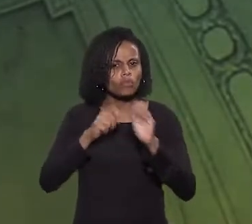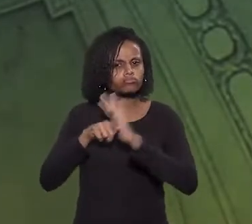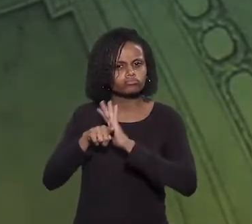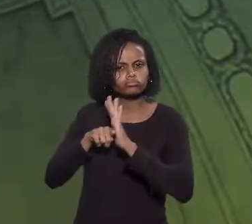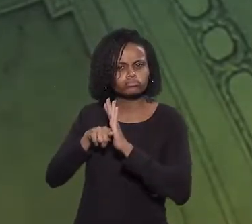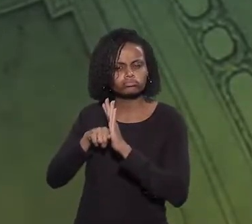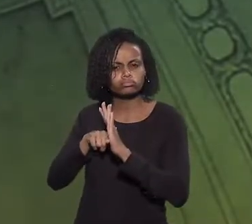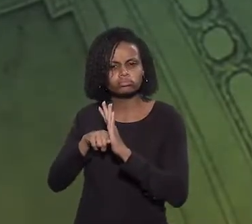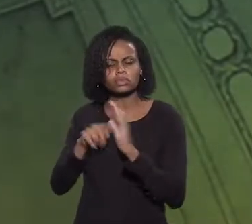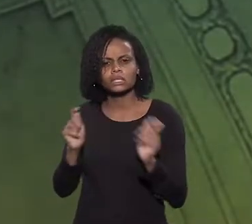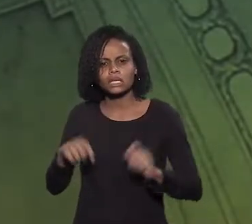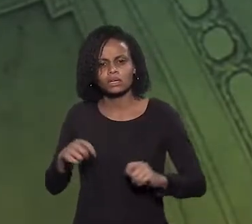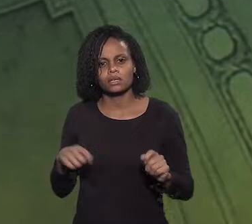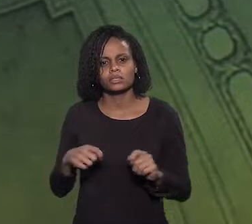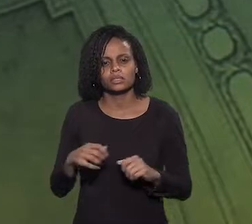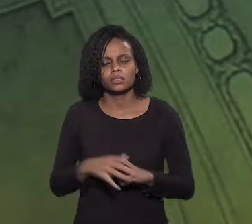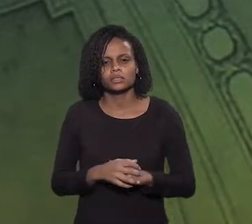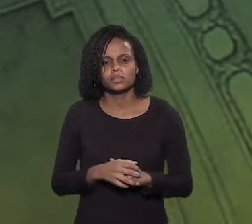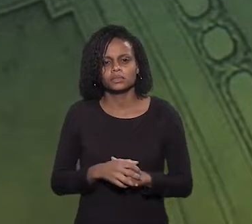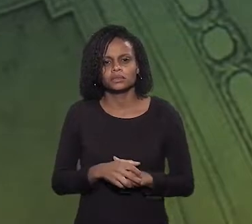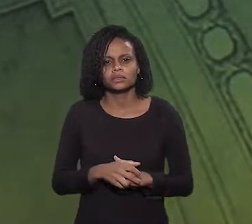algum tipo de